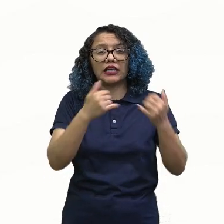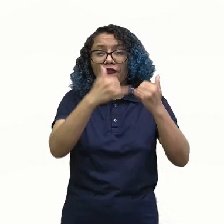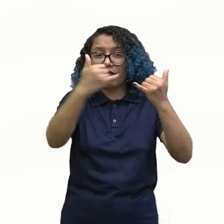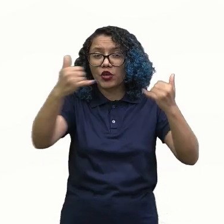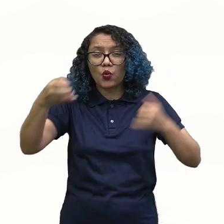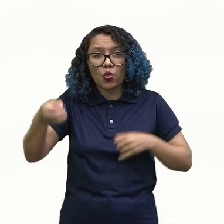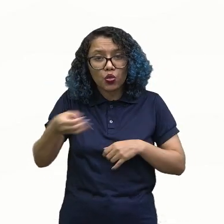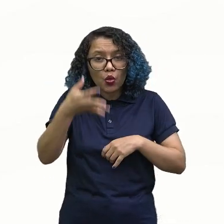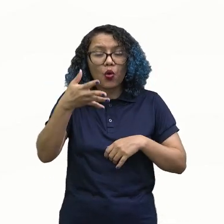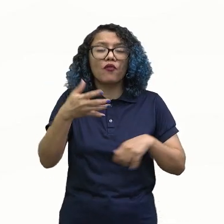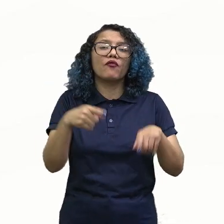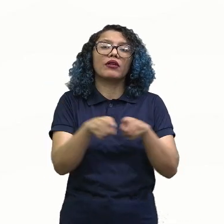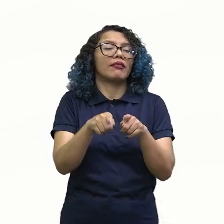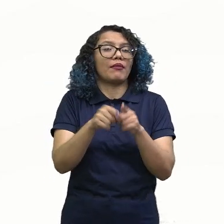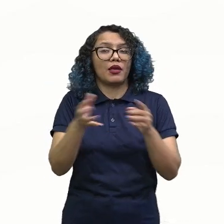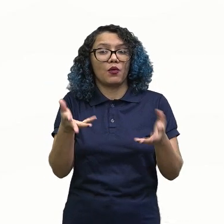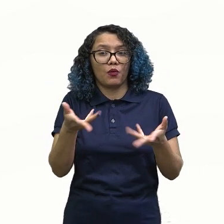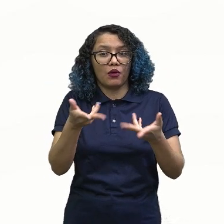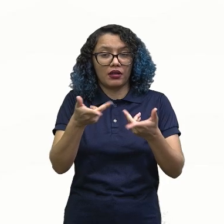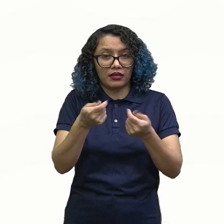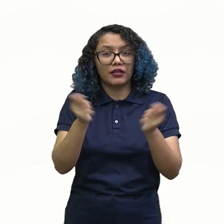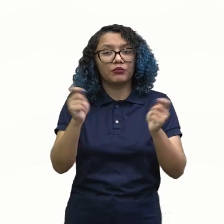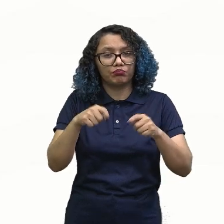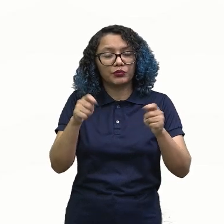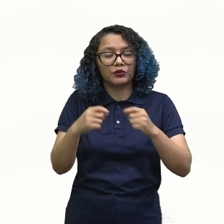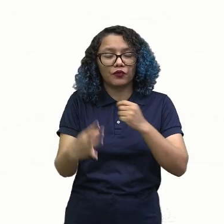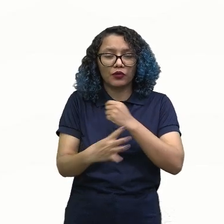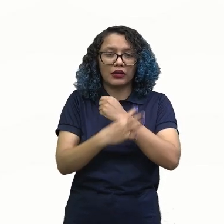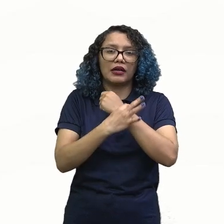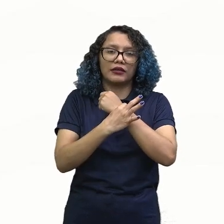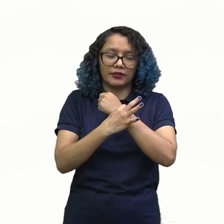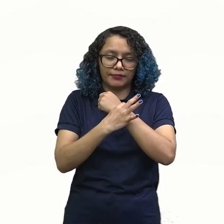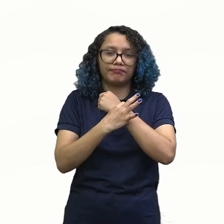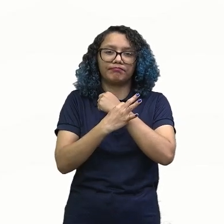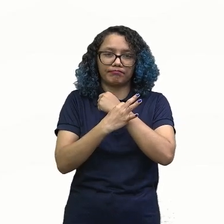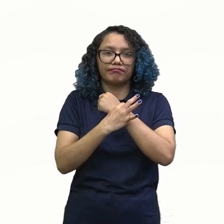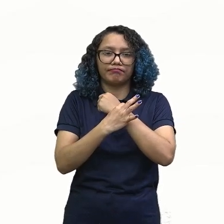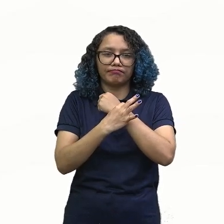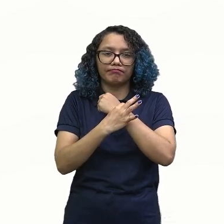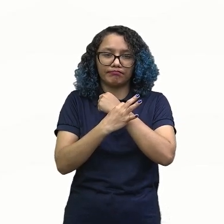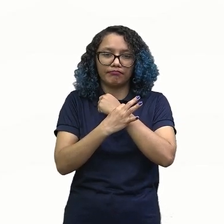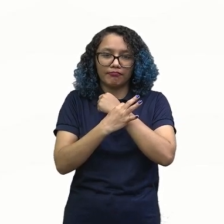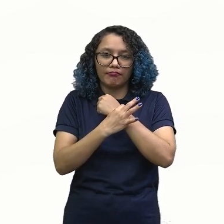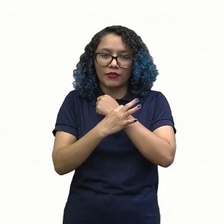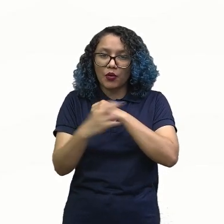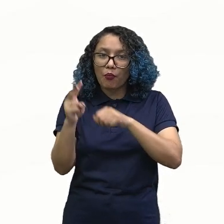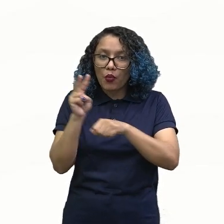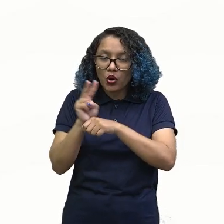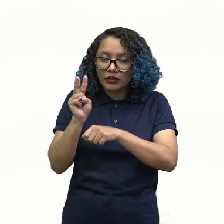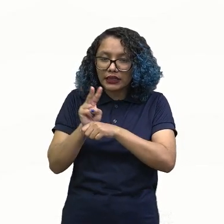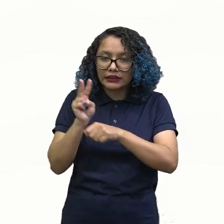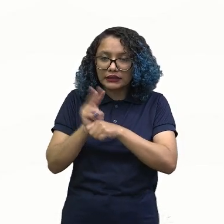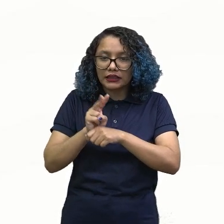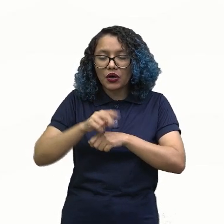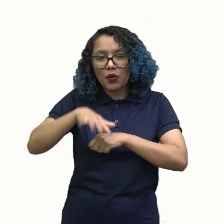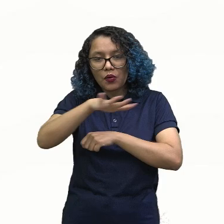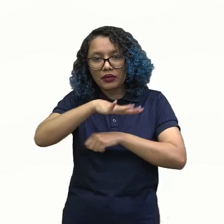novas e de qualidade garante a segurança das